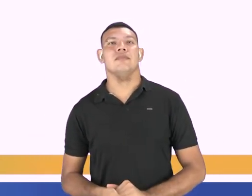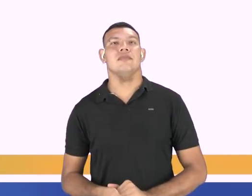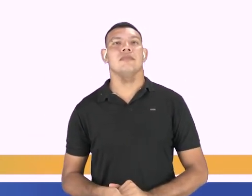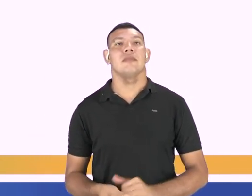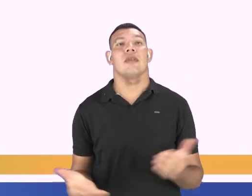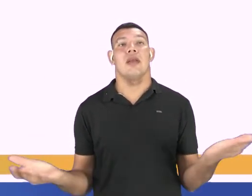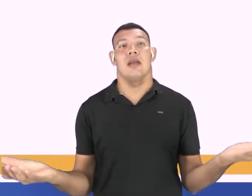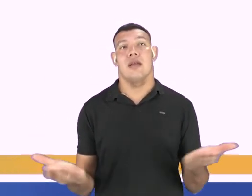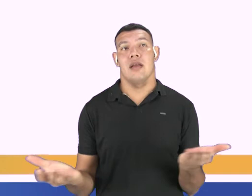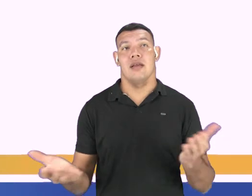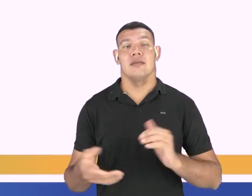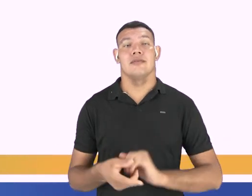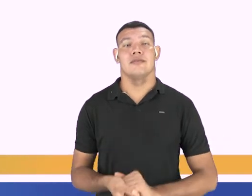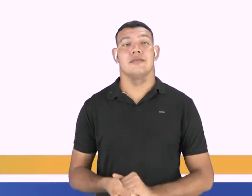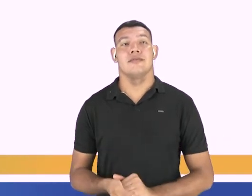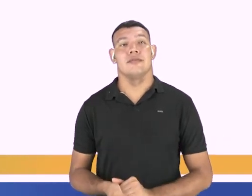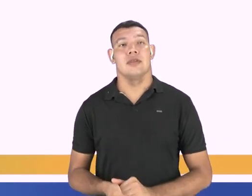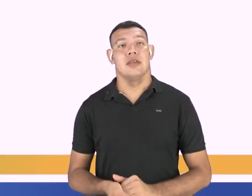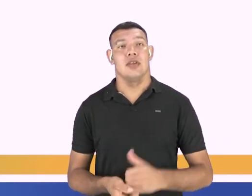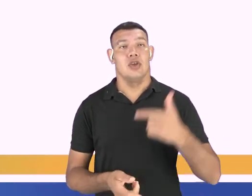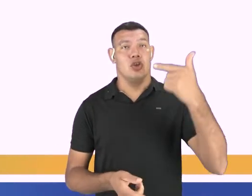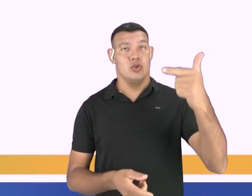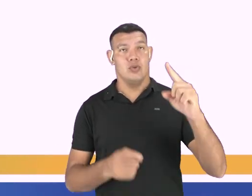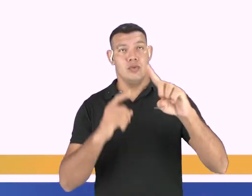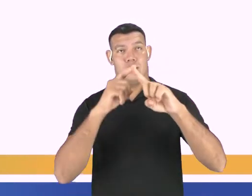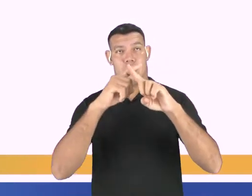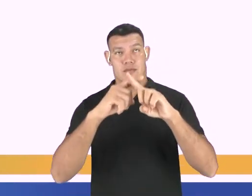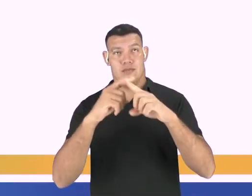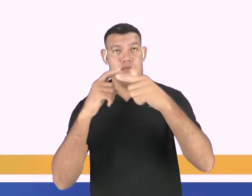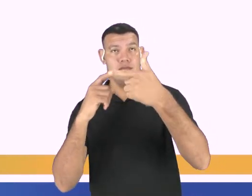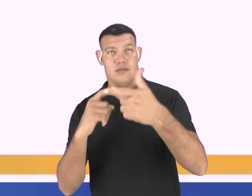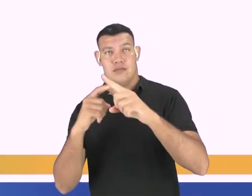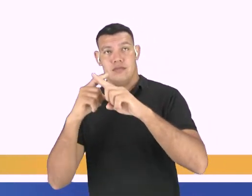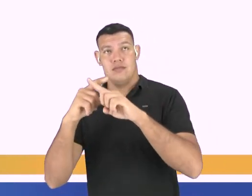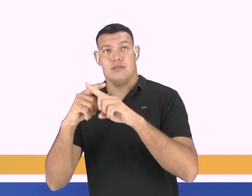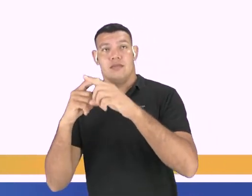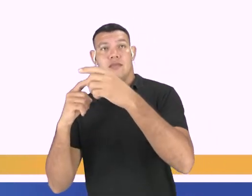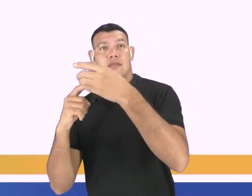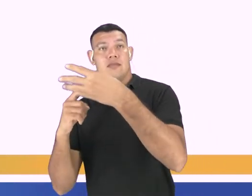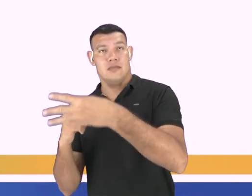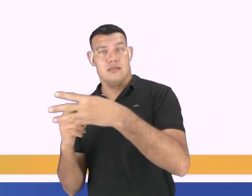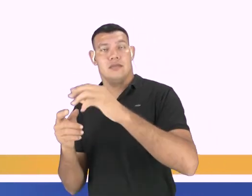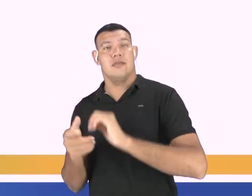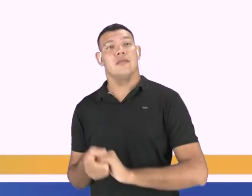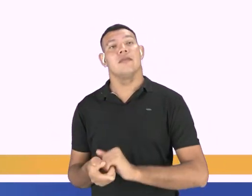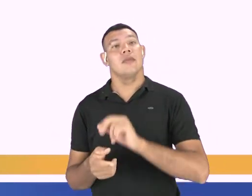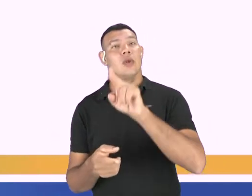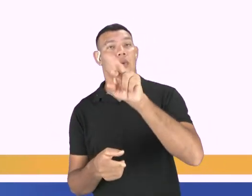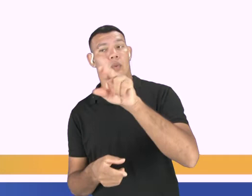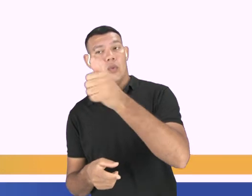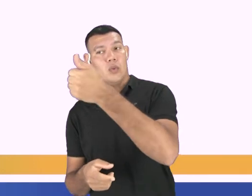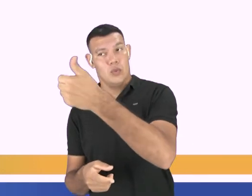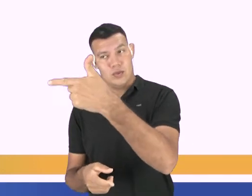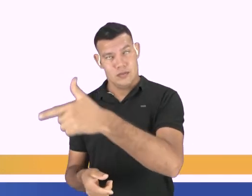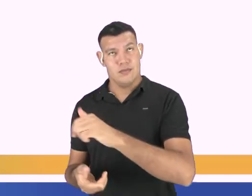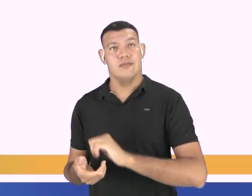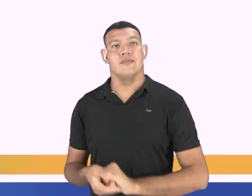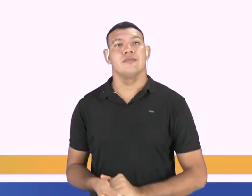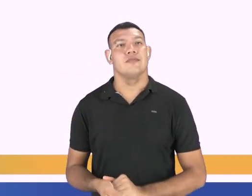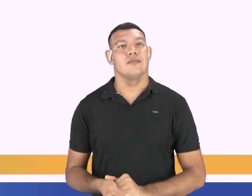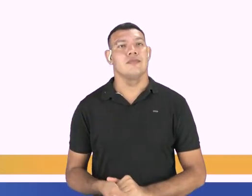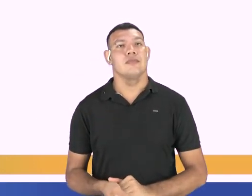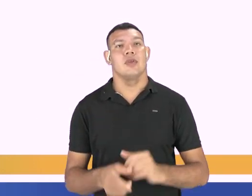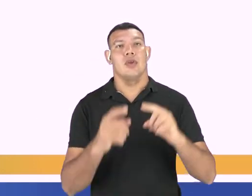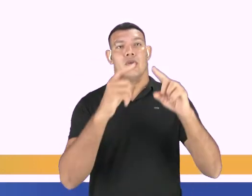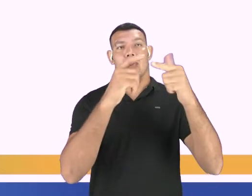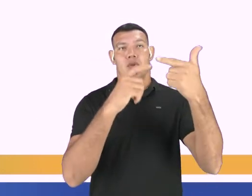obter o seguinte produto: 2 vezes 2 vezes 3, observe que é igual a 12, já que 2 vezes 2 é